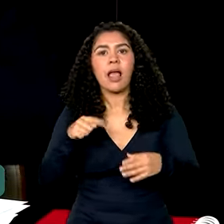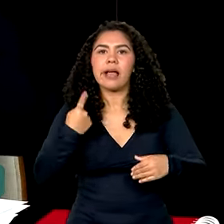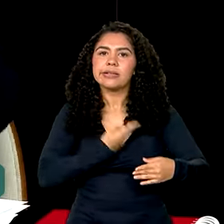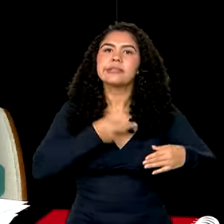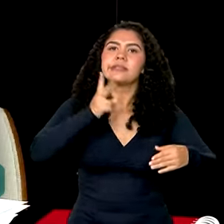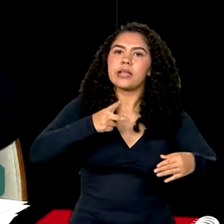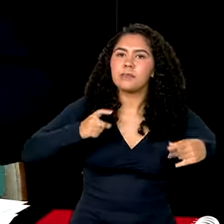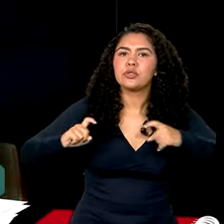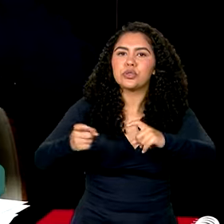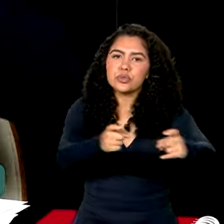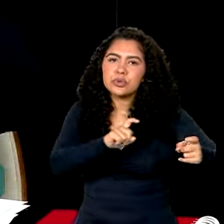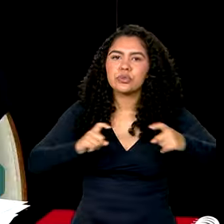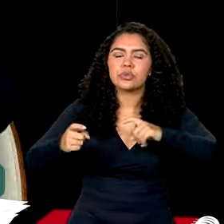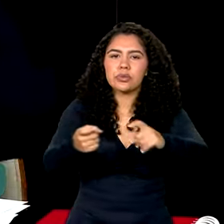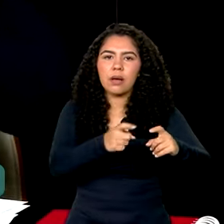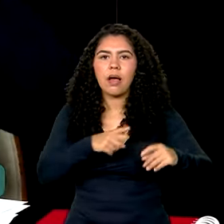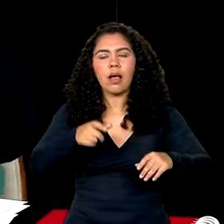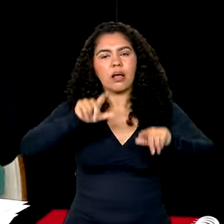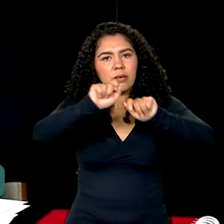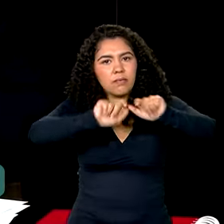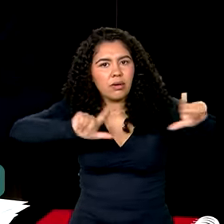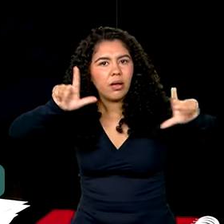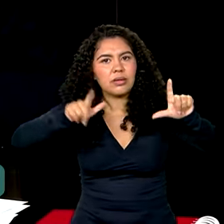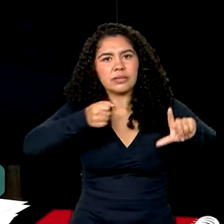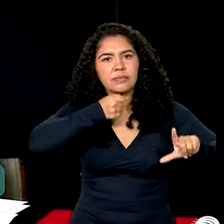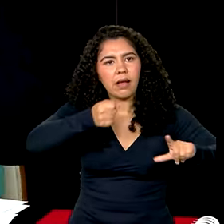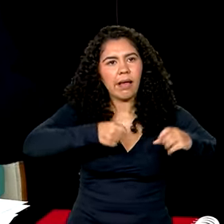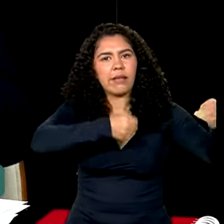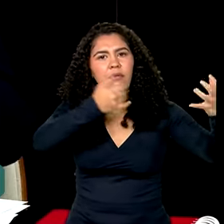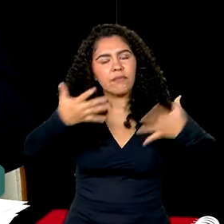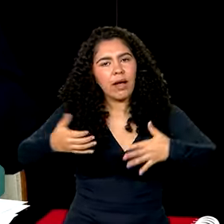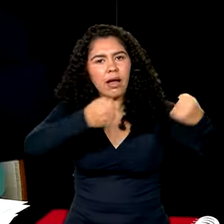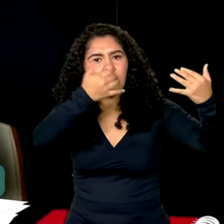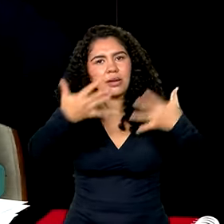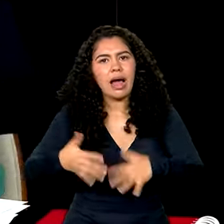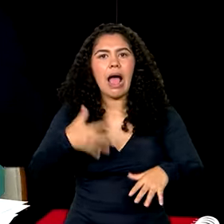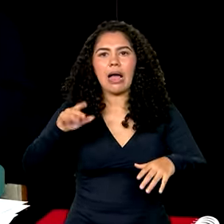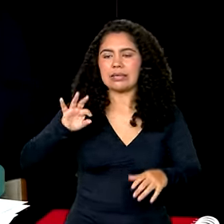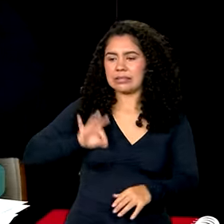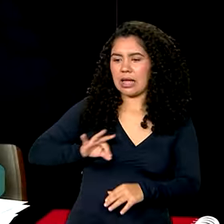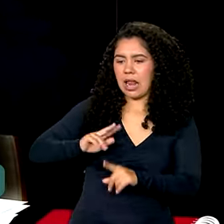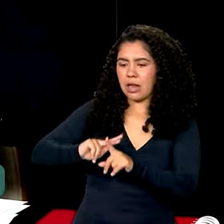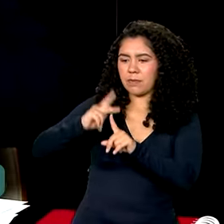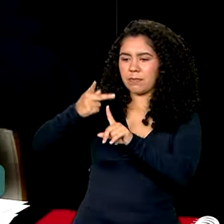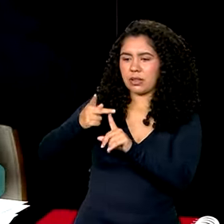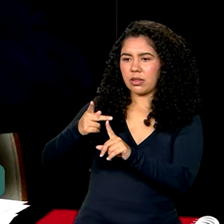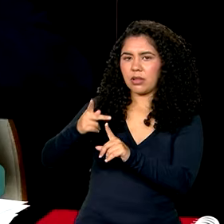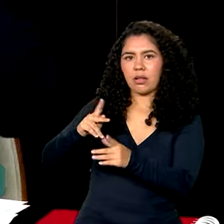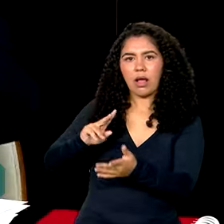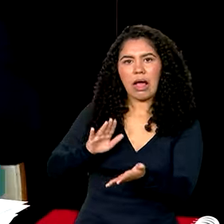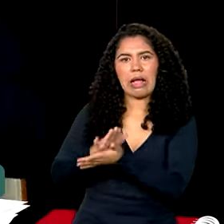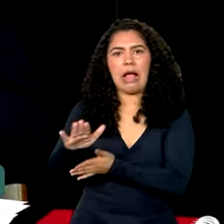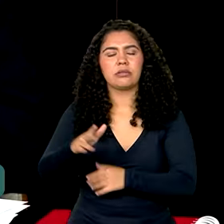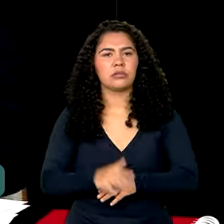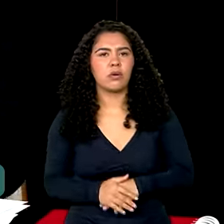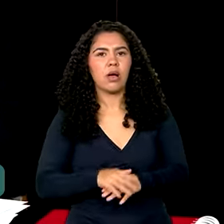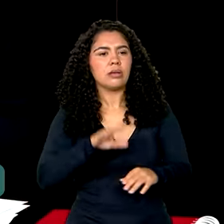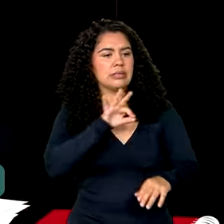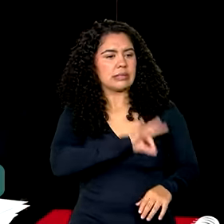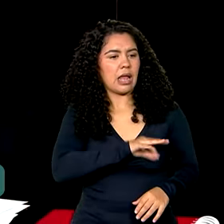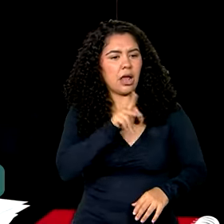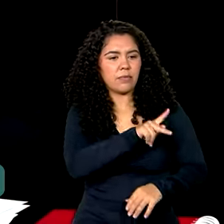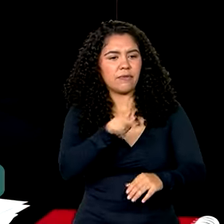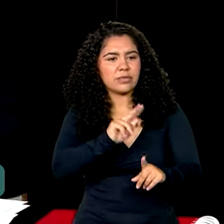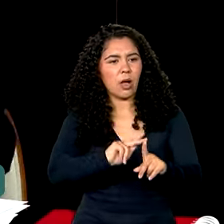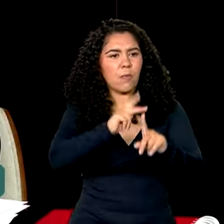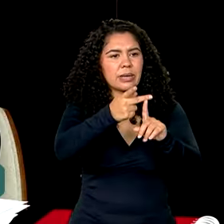discutindo corte, a imprensa fala muito, a imprensa fala, ah, vai aumentar o salário mínimo, é gasto. Vai aumentar o professor, é gasto. Vai aumentar.